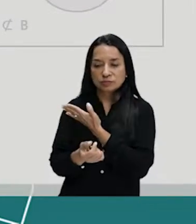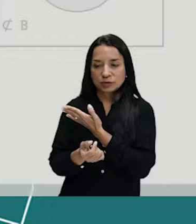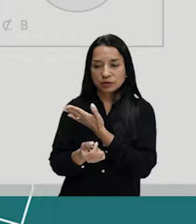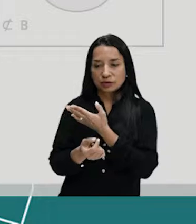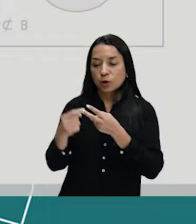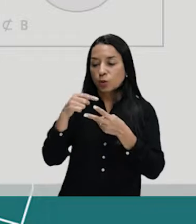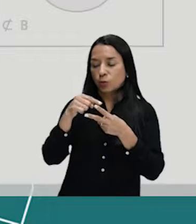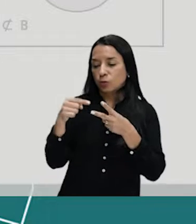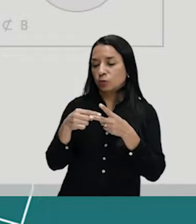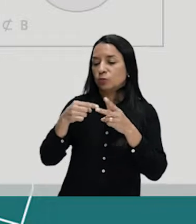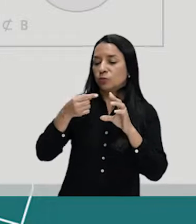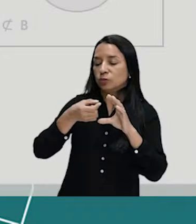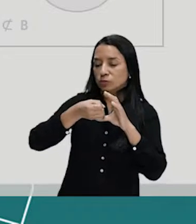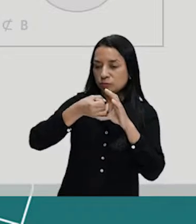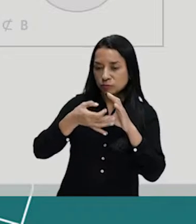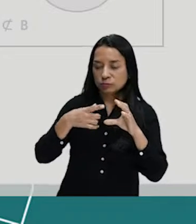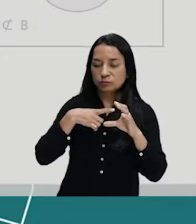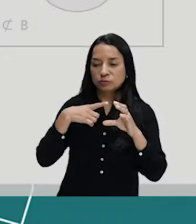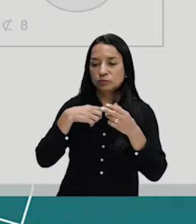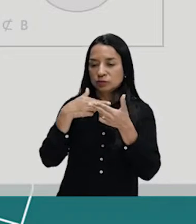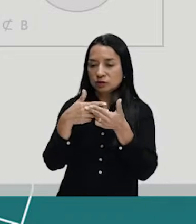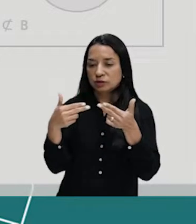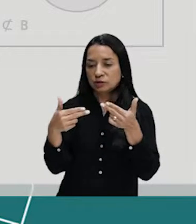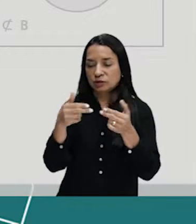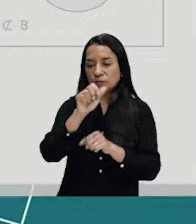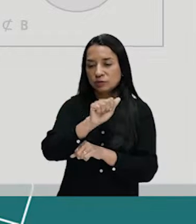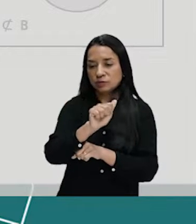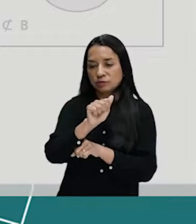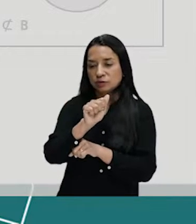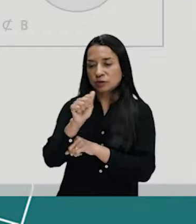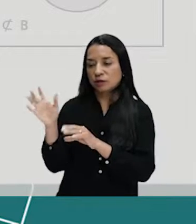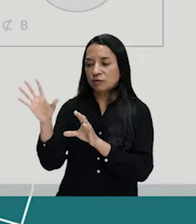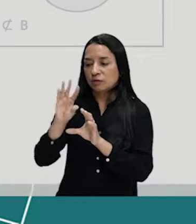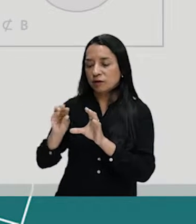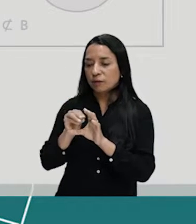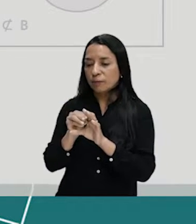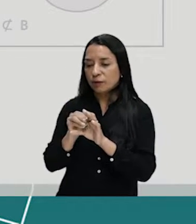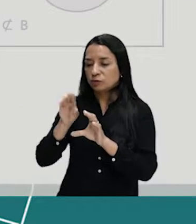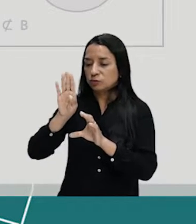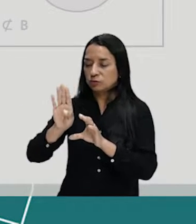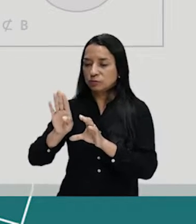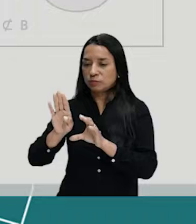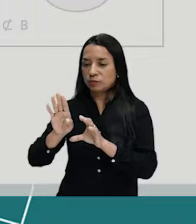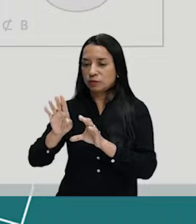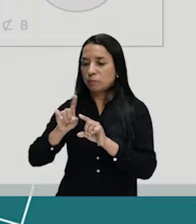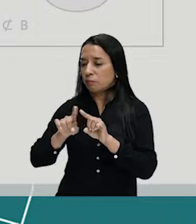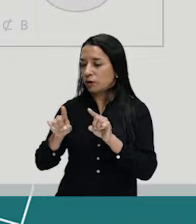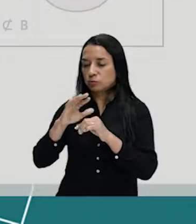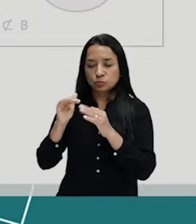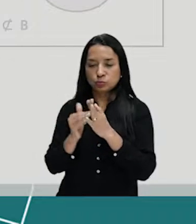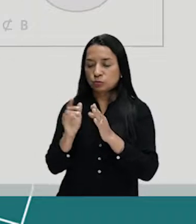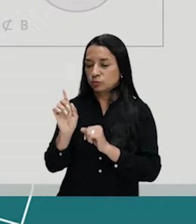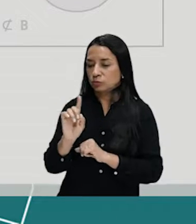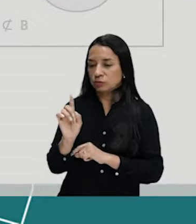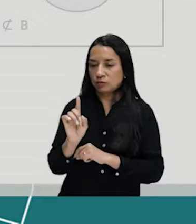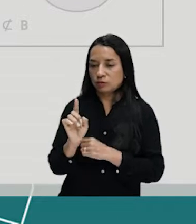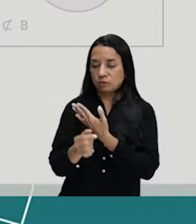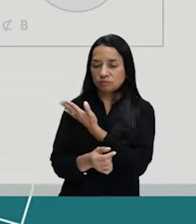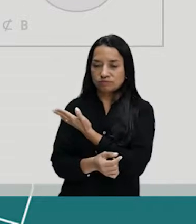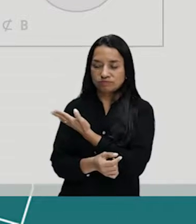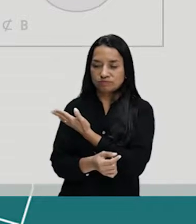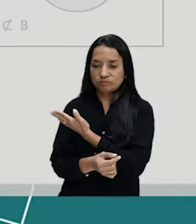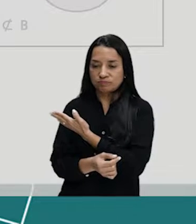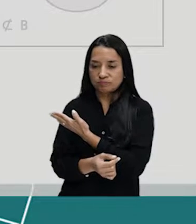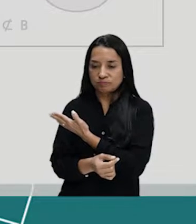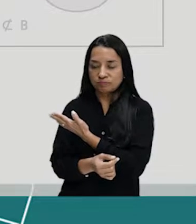conjuntos existem elementos de ar que fazem parte do conjunto de mas não todos então nessa região aqui